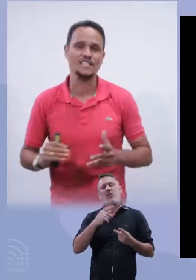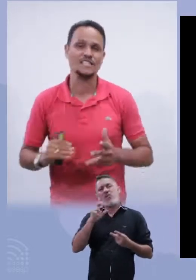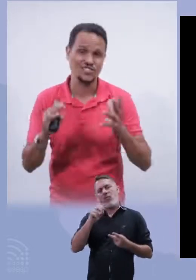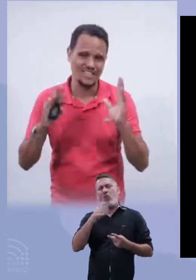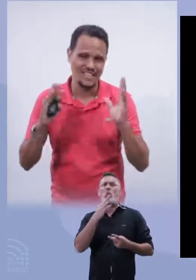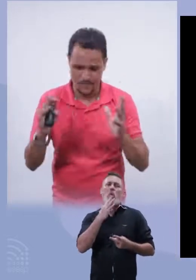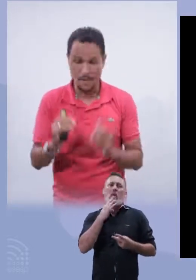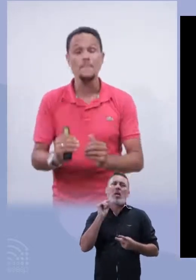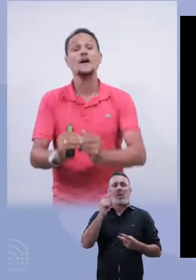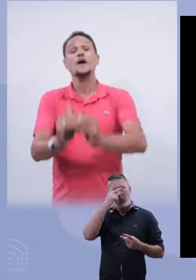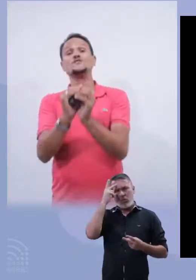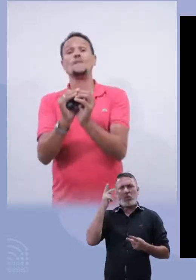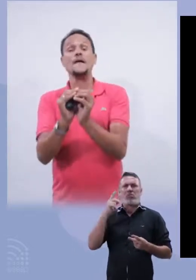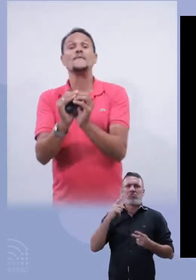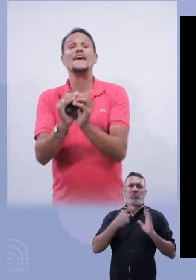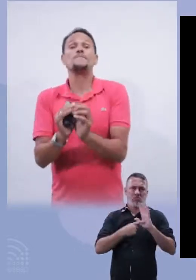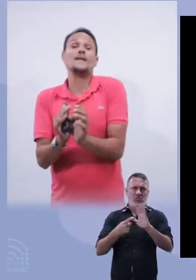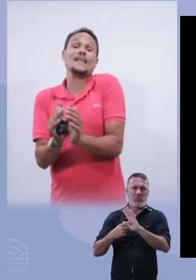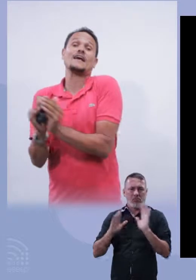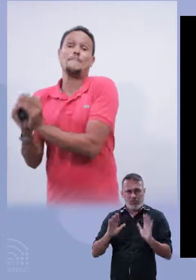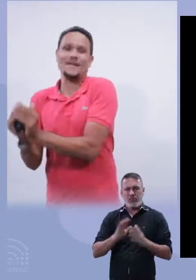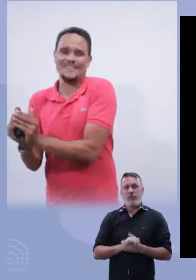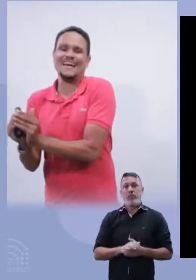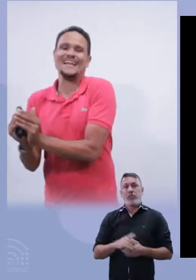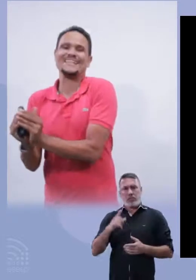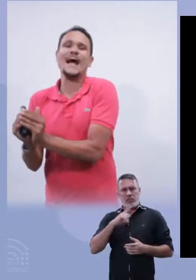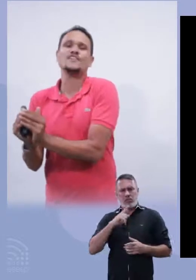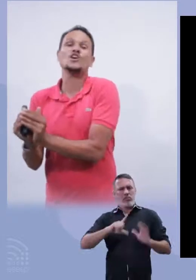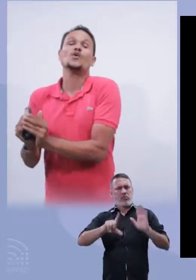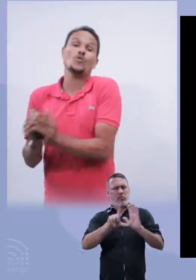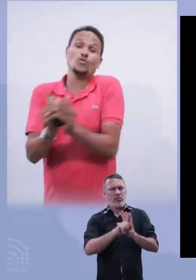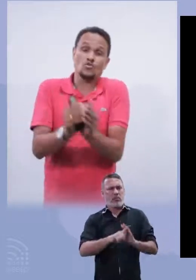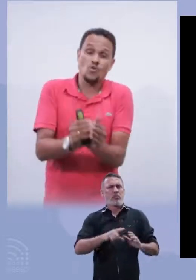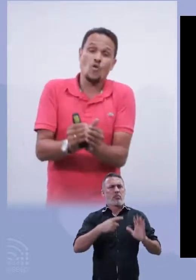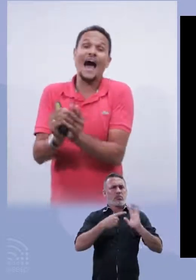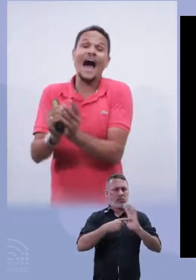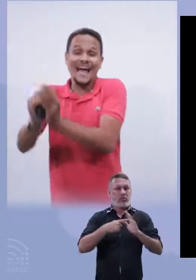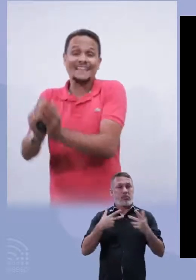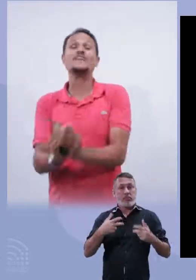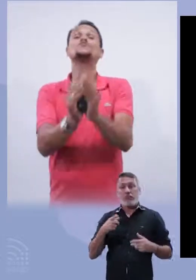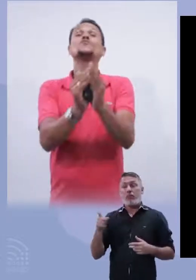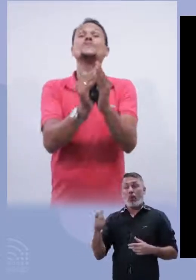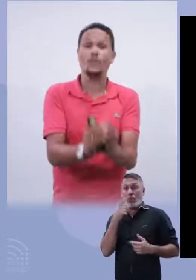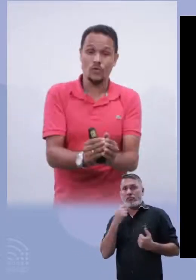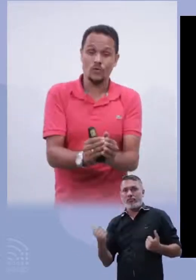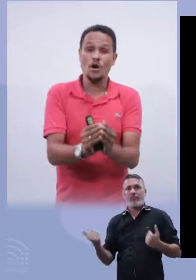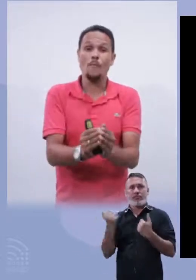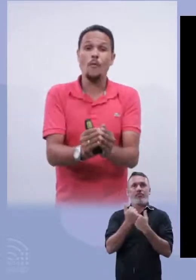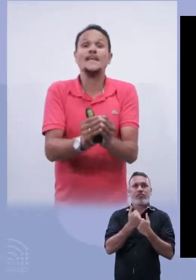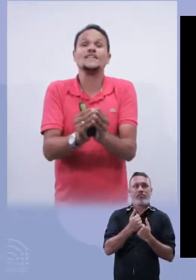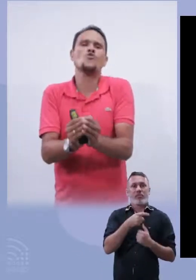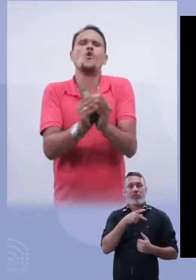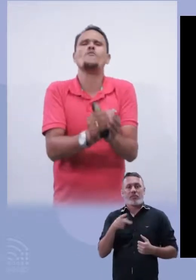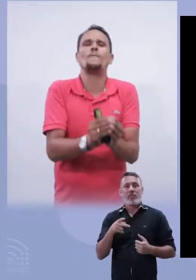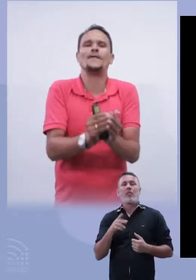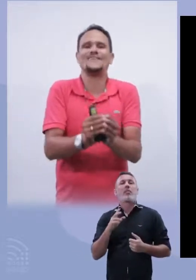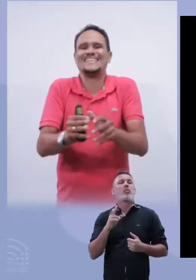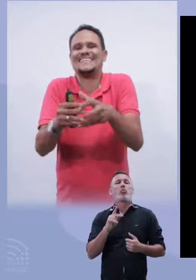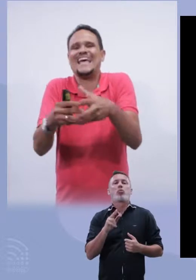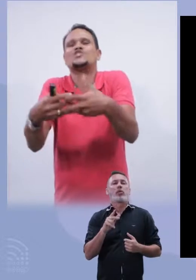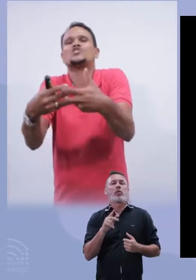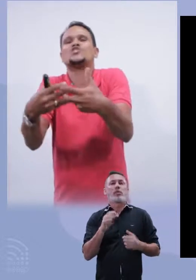para vocês algum dia na vida. Pois bem, pela campanha da legalidade, o João Goulart até assumiu, porém não